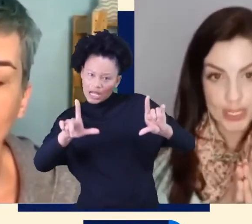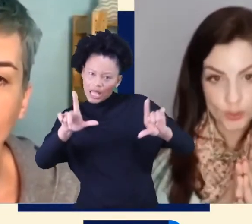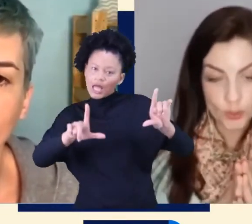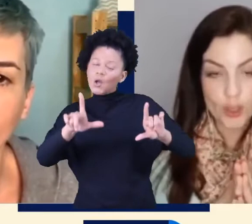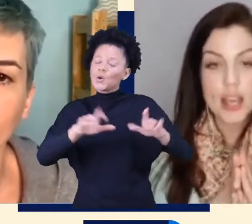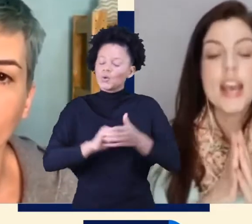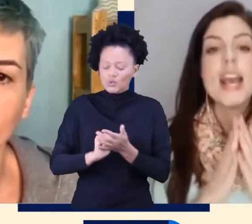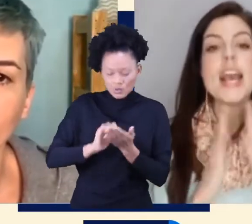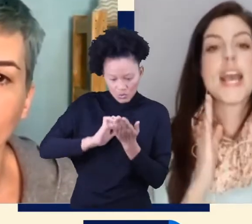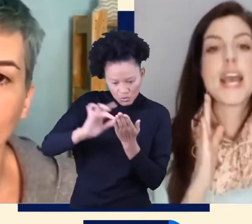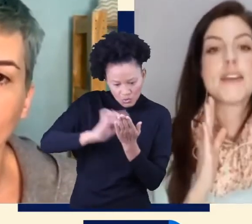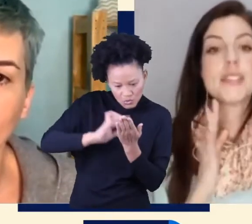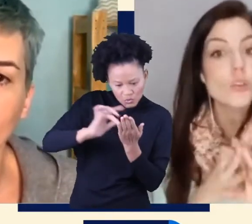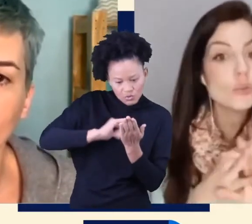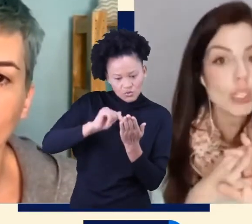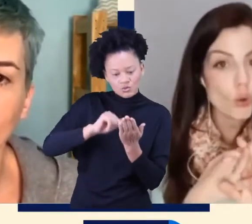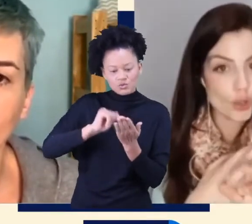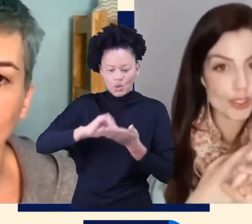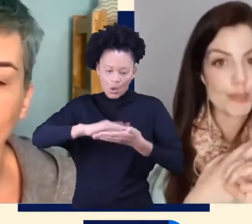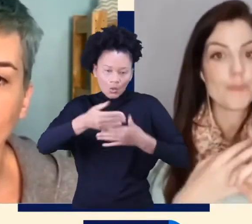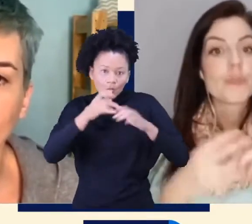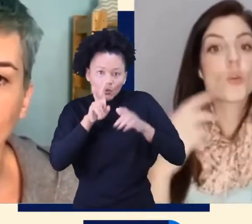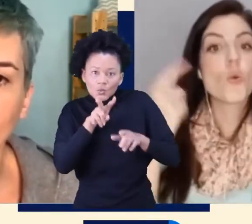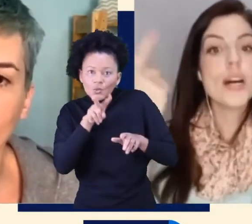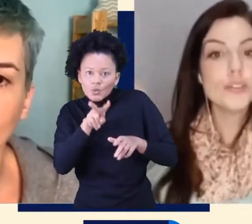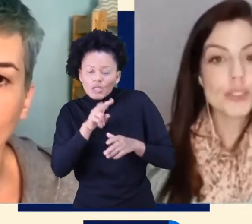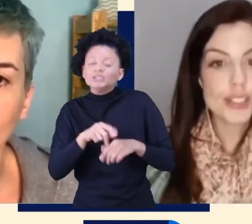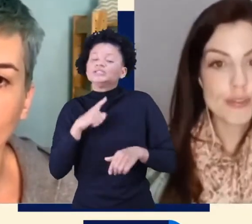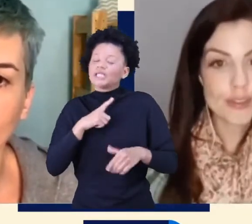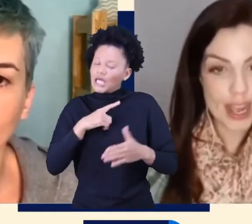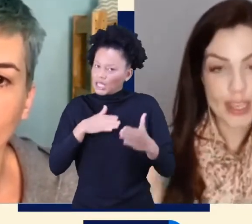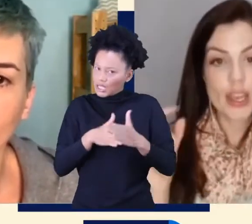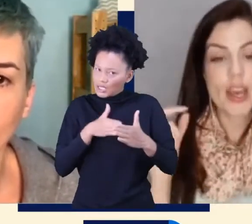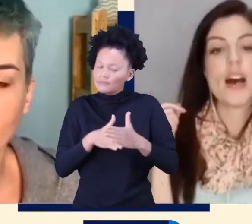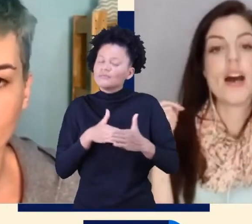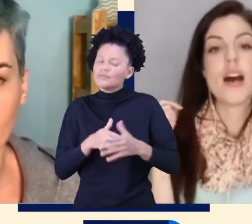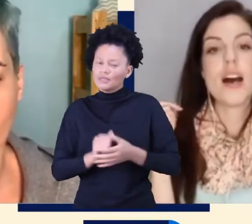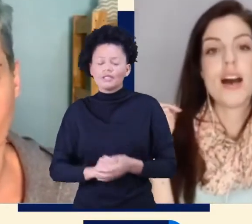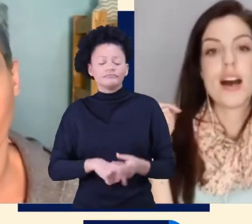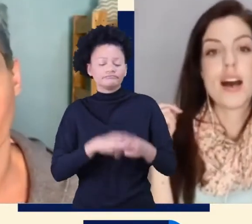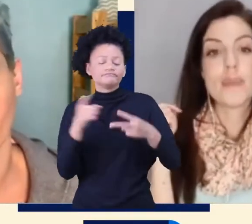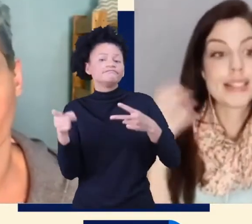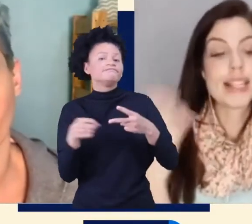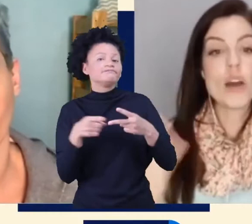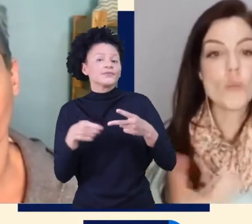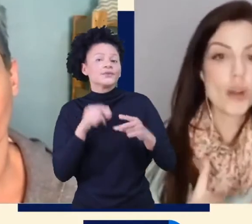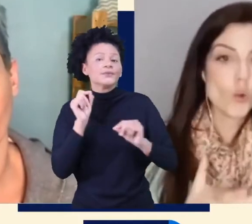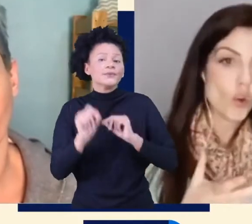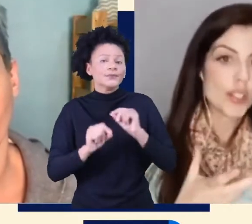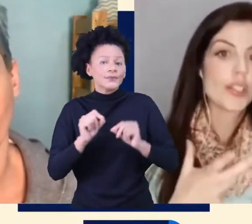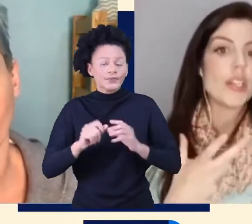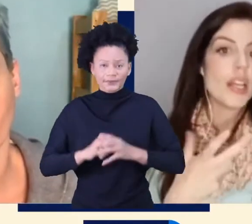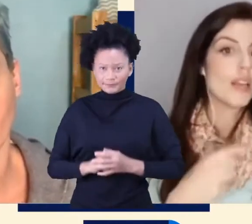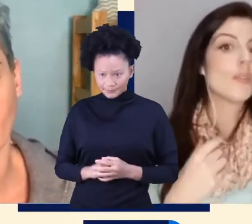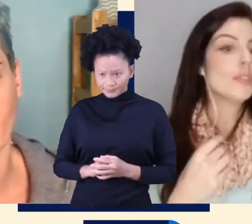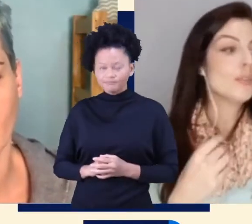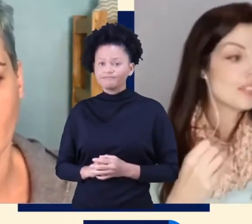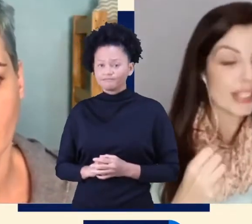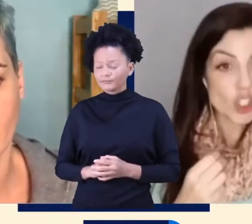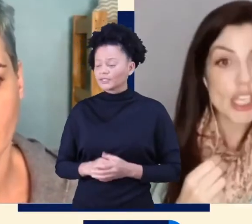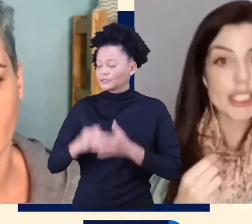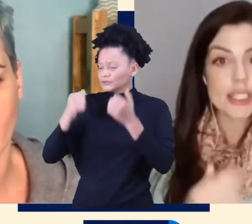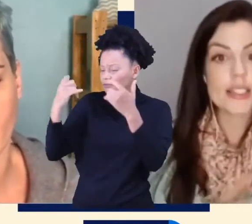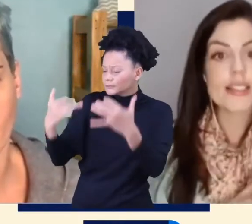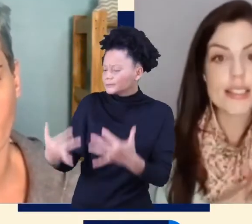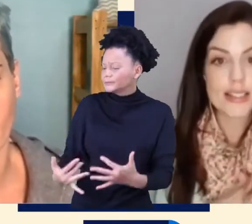limite para isso. Segunda coisa, quando você vai passar alguma coisa, né? Quando você